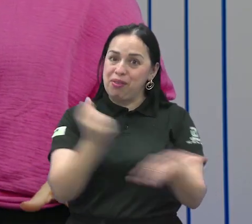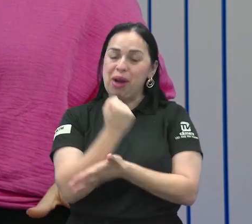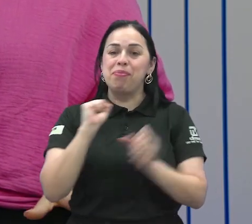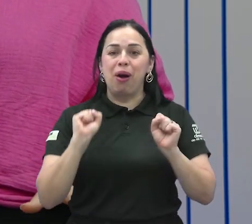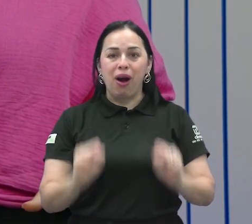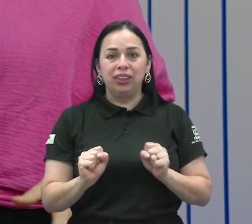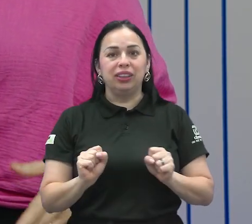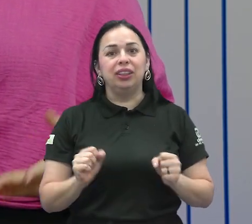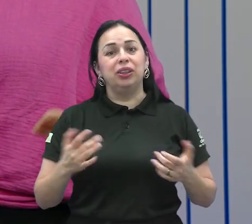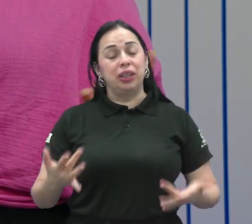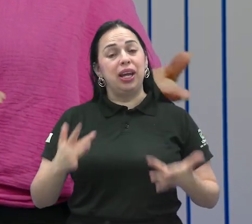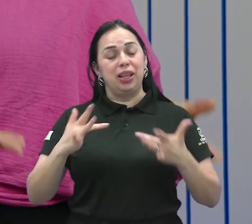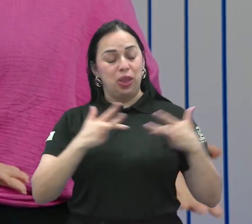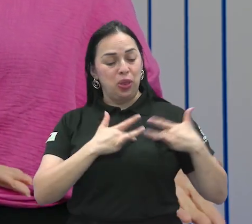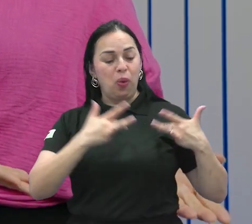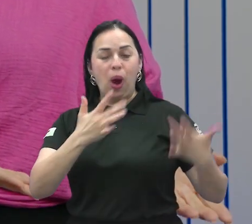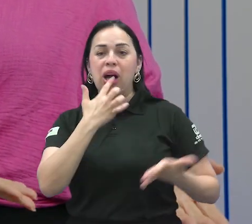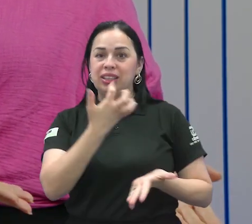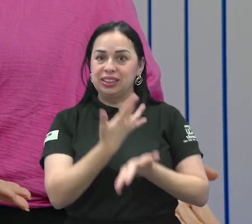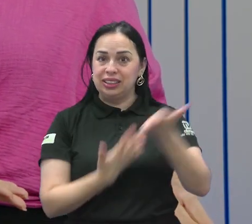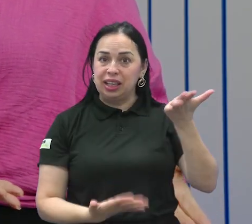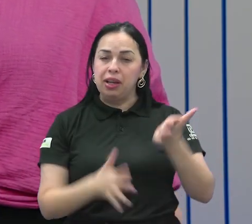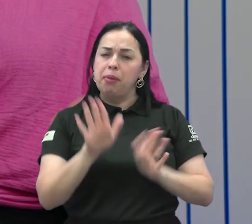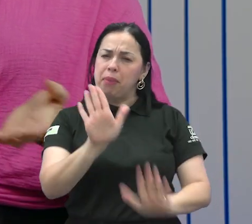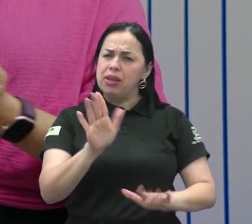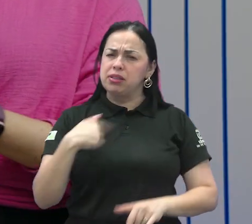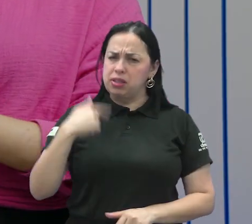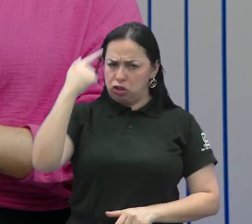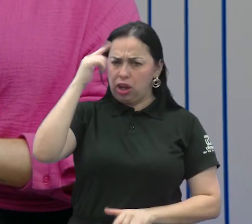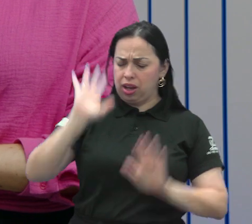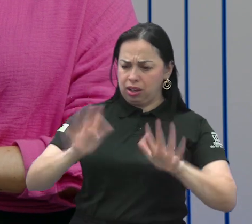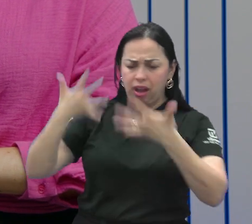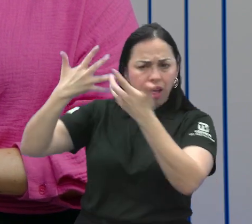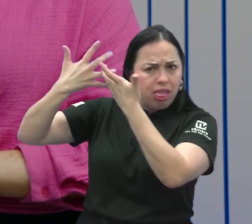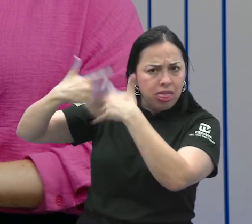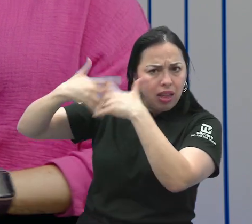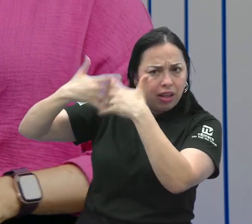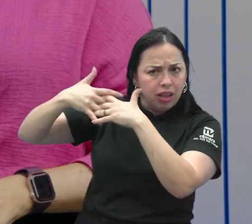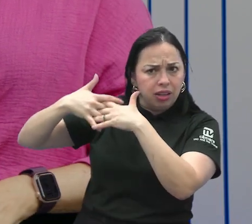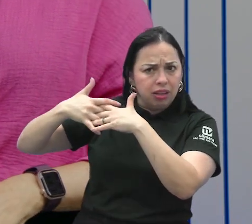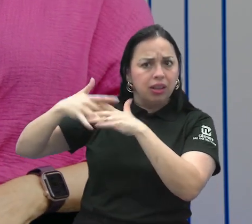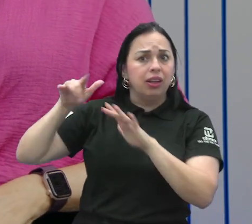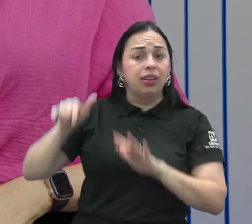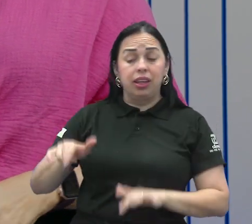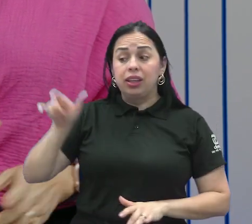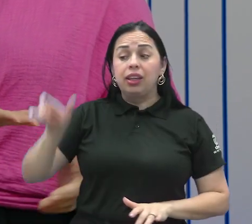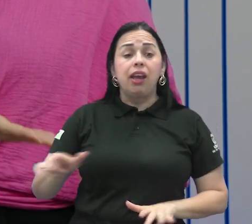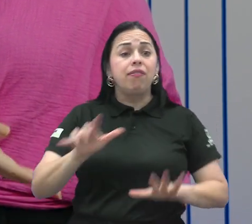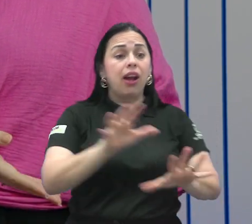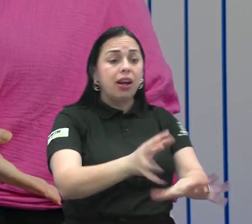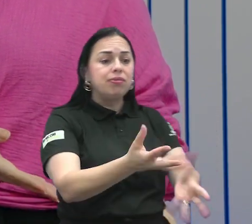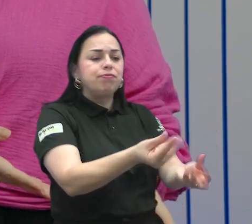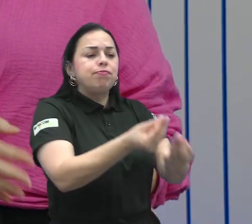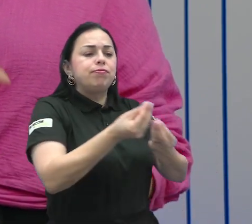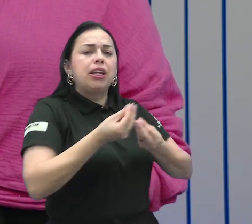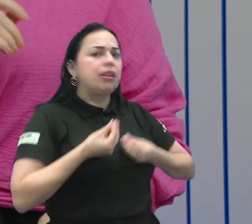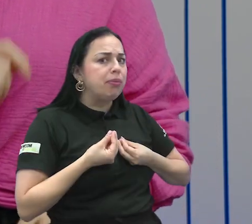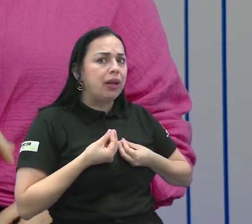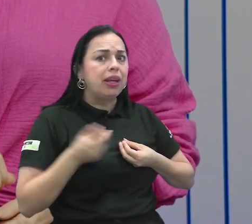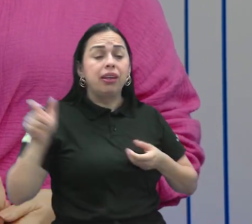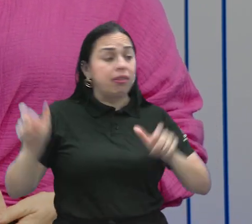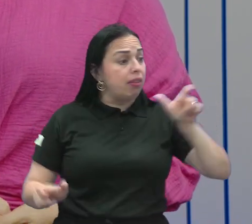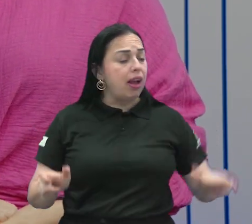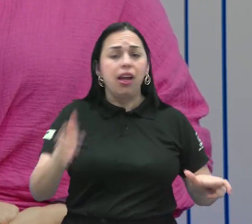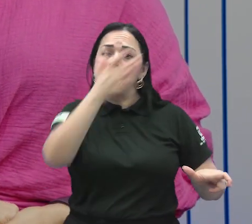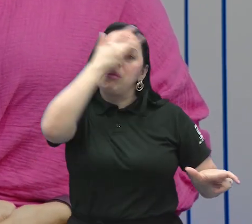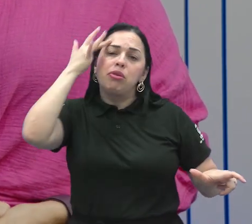né, Paulo? Estamos falando da doação de sangue, mas você já parou para pensar em quem está do outro lado? Quem são